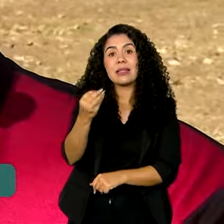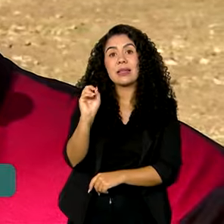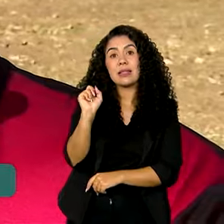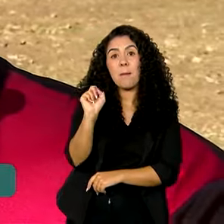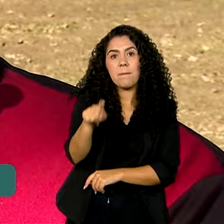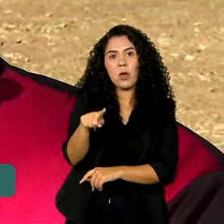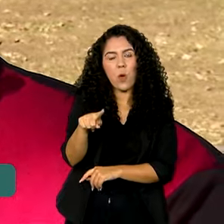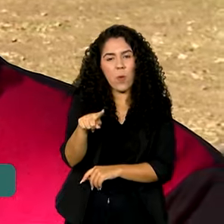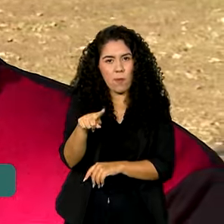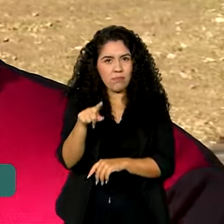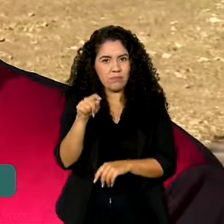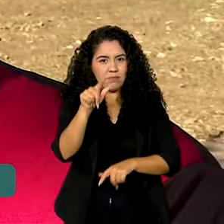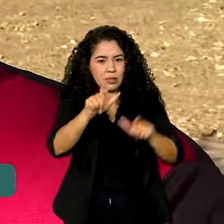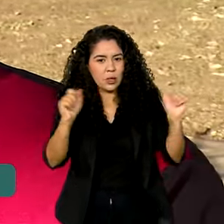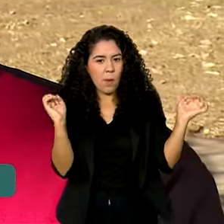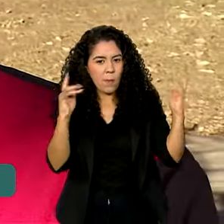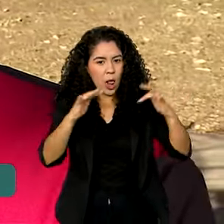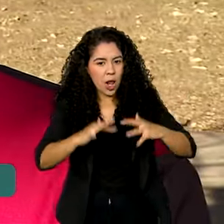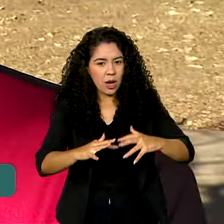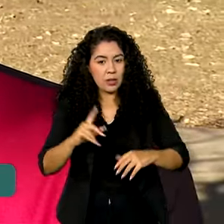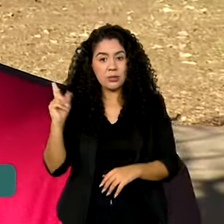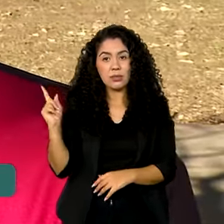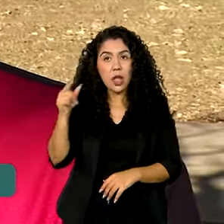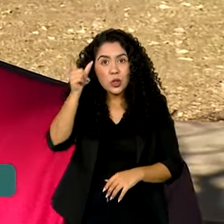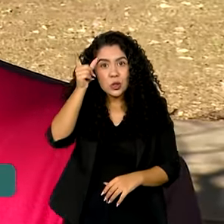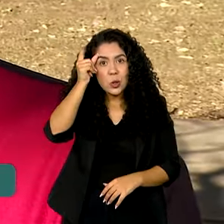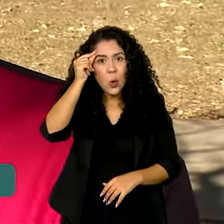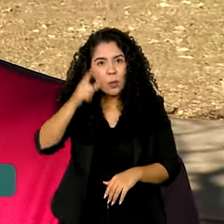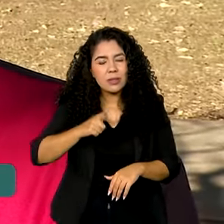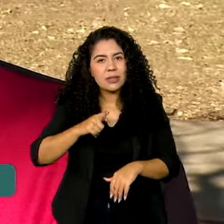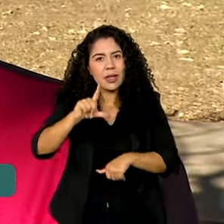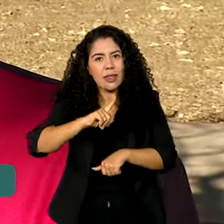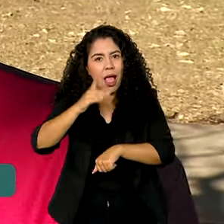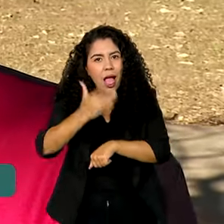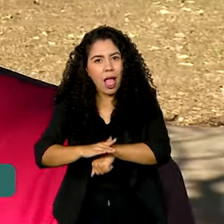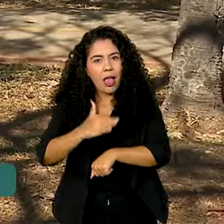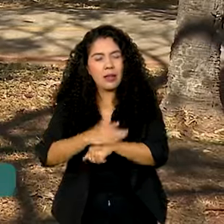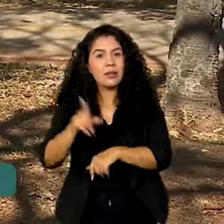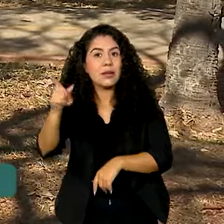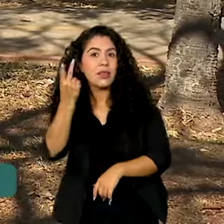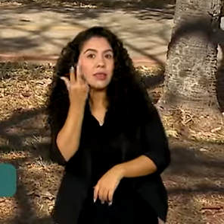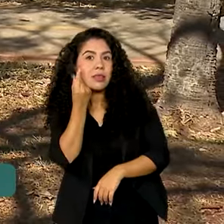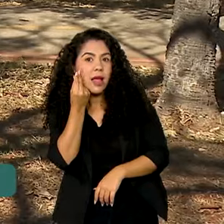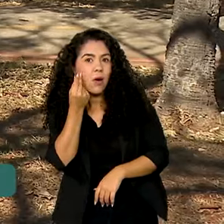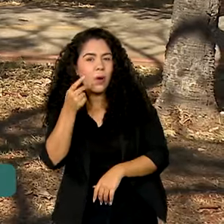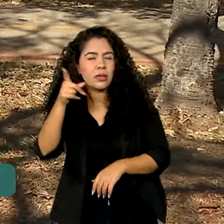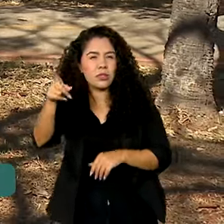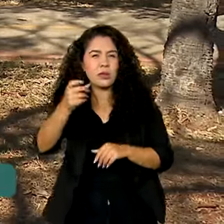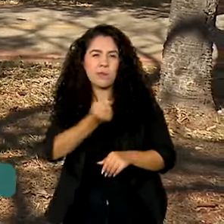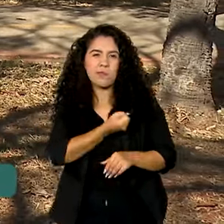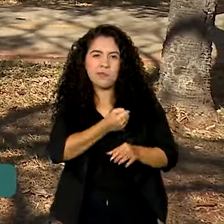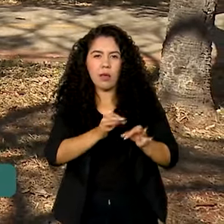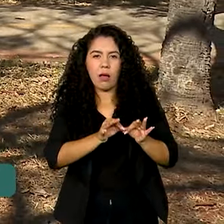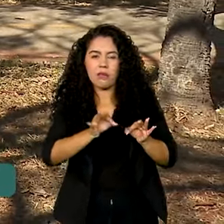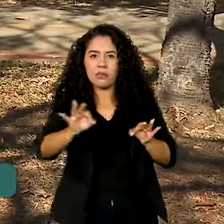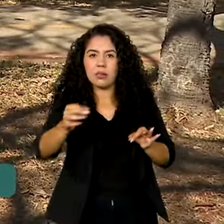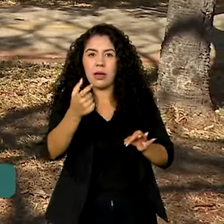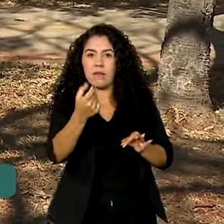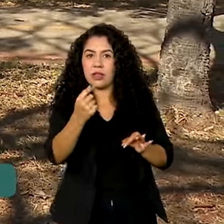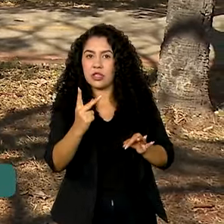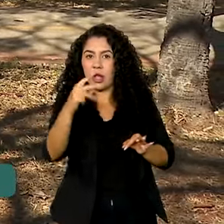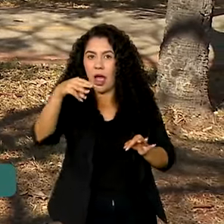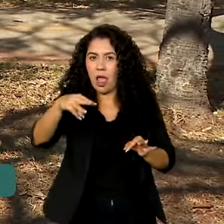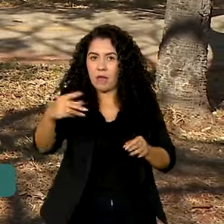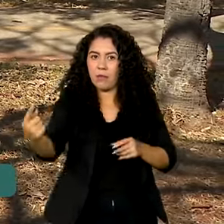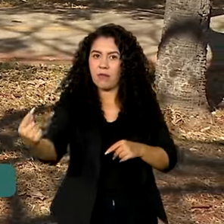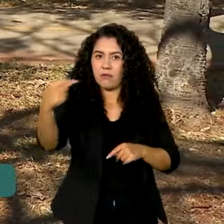pessoas. Robert ficou sabendo do ensaio pela internet. Saiu de Taguatinga, cidade a cerca de 20 quilômetros do centro da